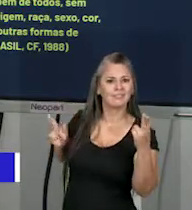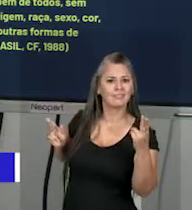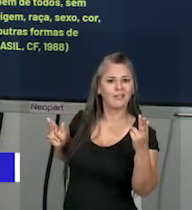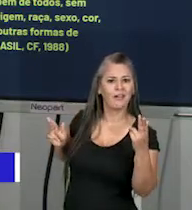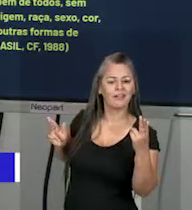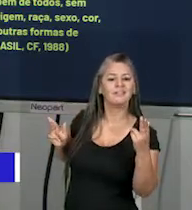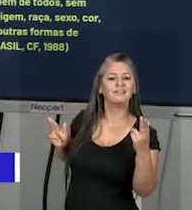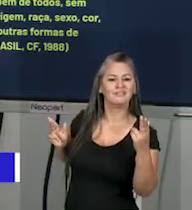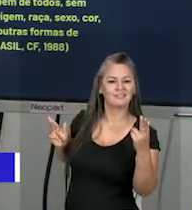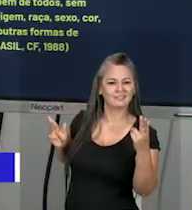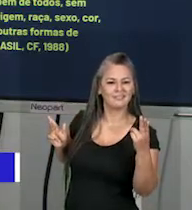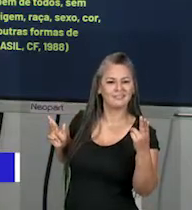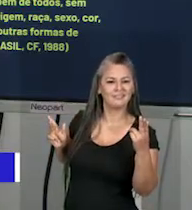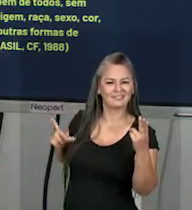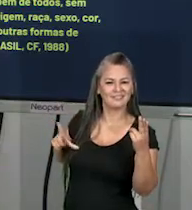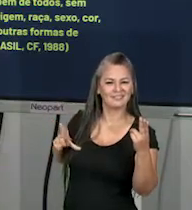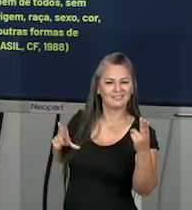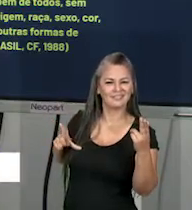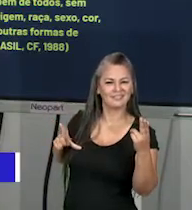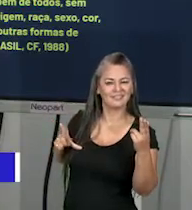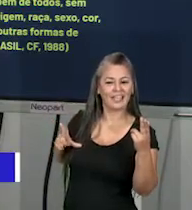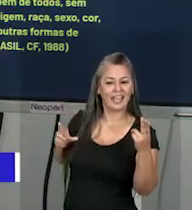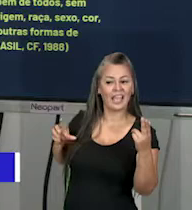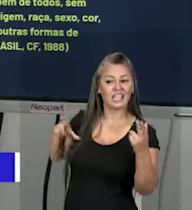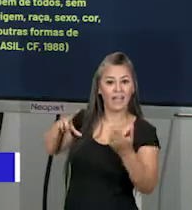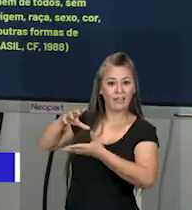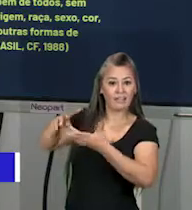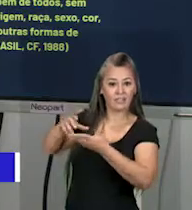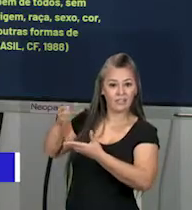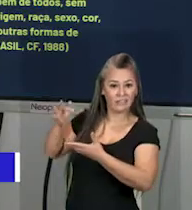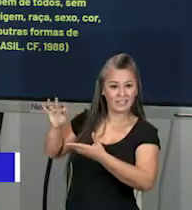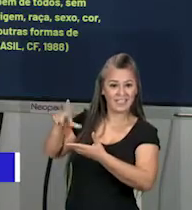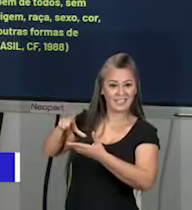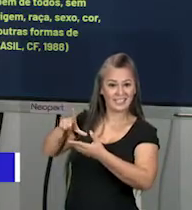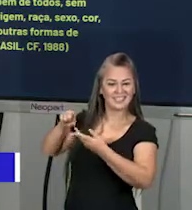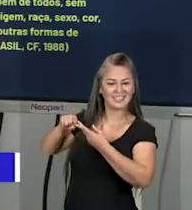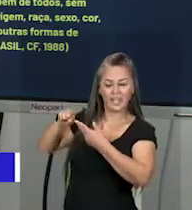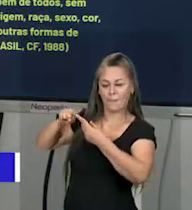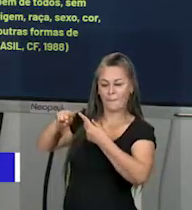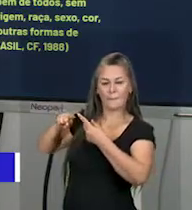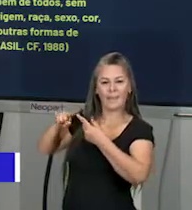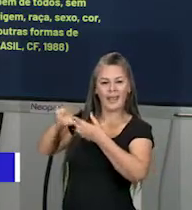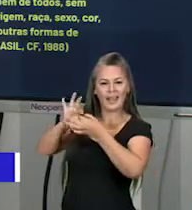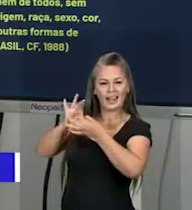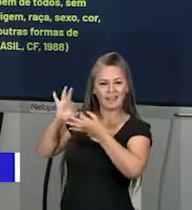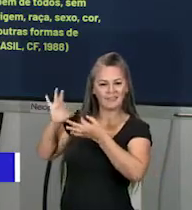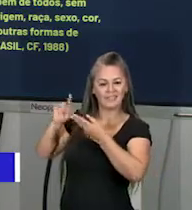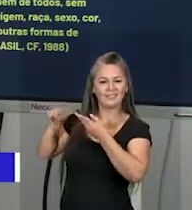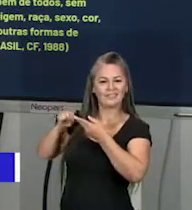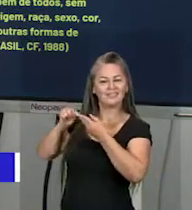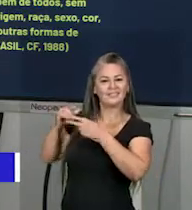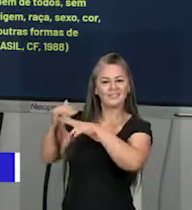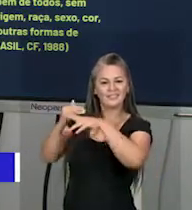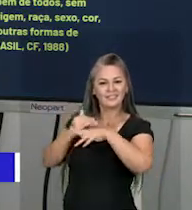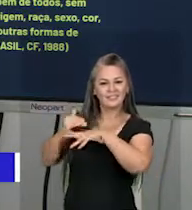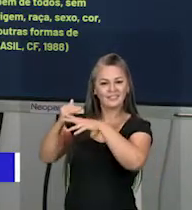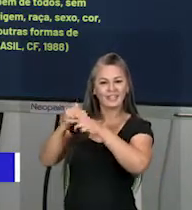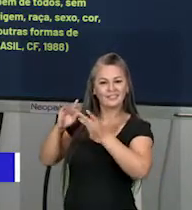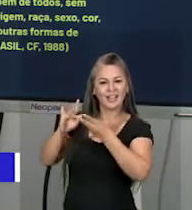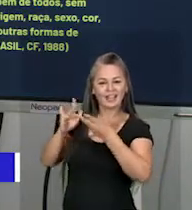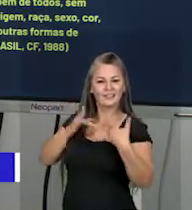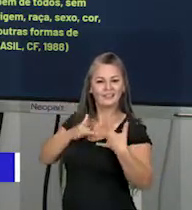princípios básicos, né, da Revolução Francesa: liberdade, igualdade e fraternidade. Eles estão espalhados por toda a Constituição, mas olha aqui,